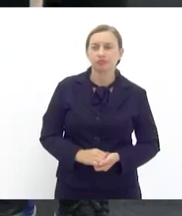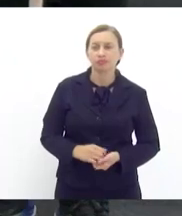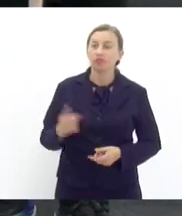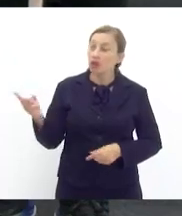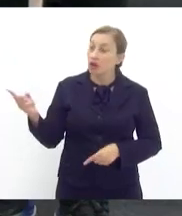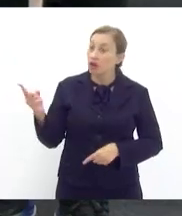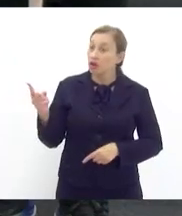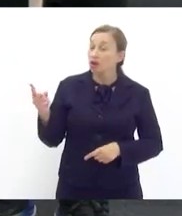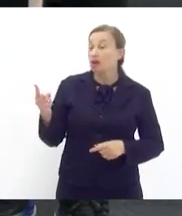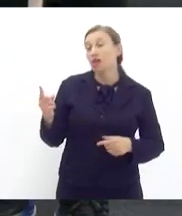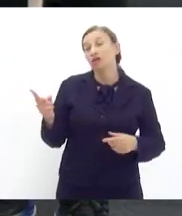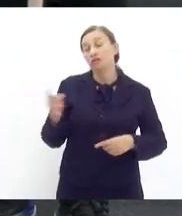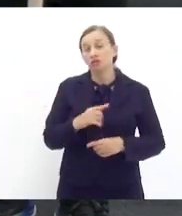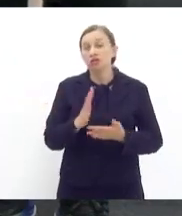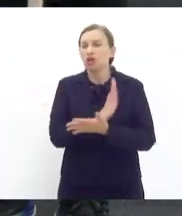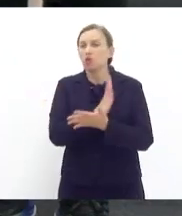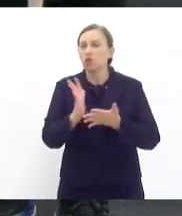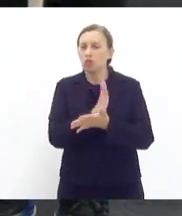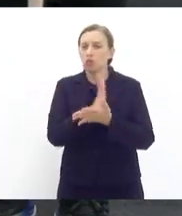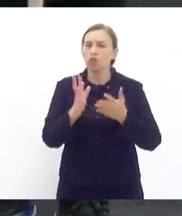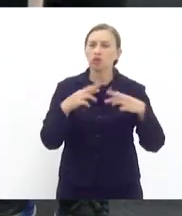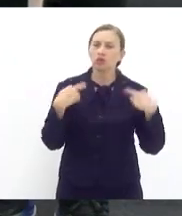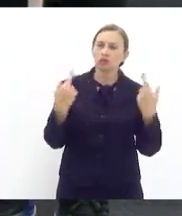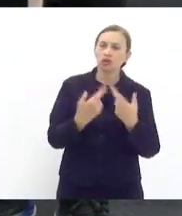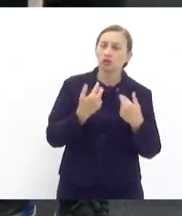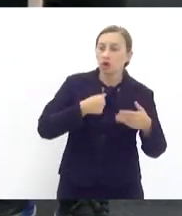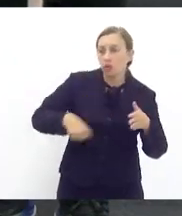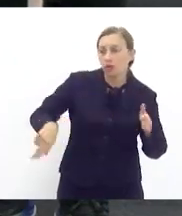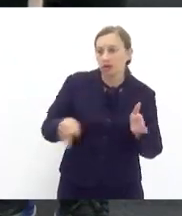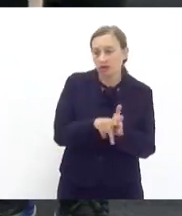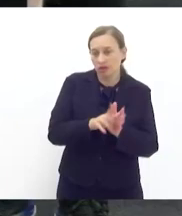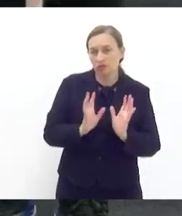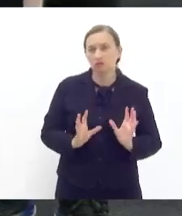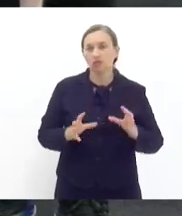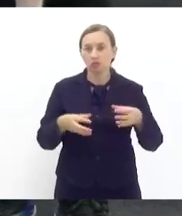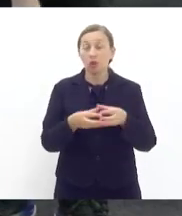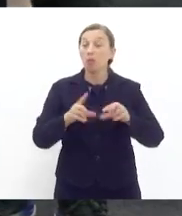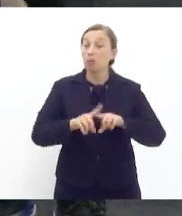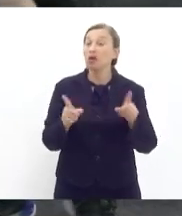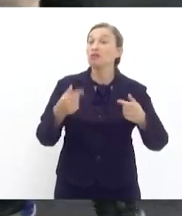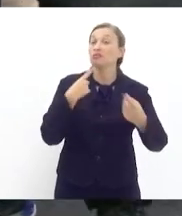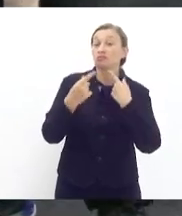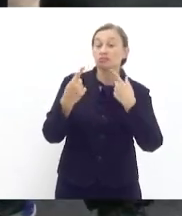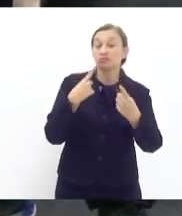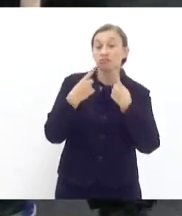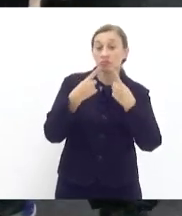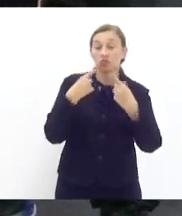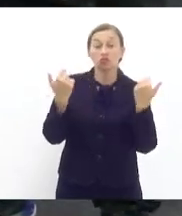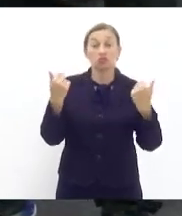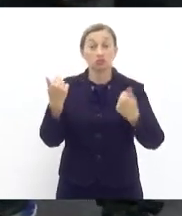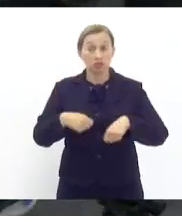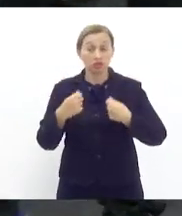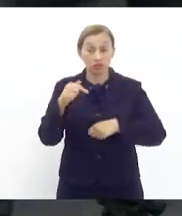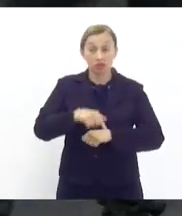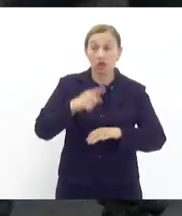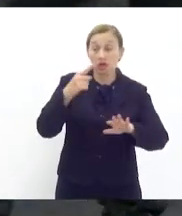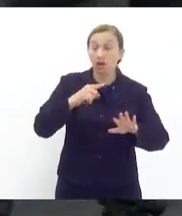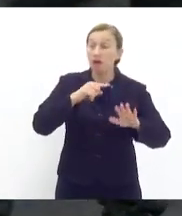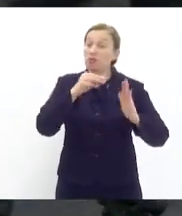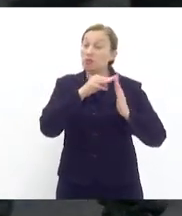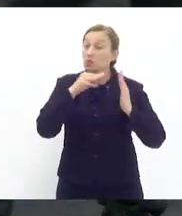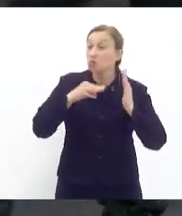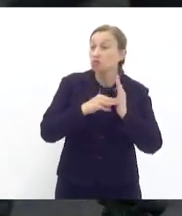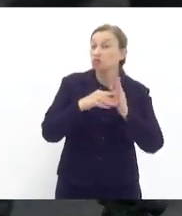reunião de algumas comissões a qual faço parte mas o que nós precisamos discutir aqui é uma metodologia de